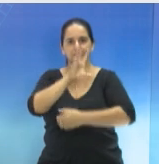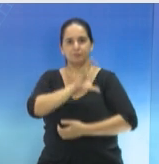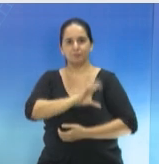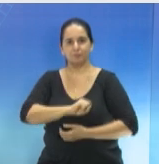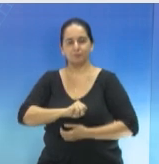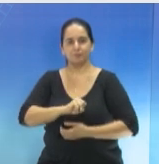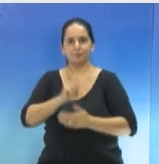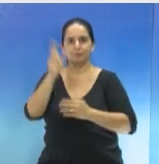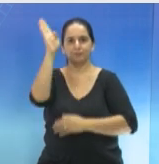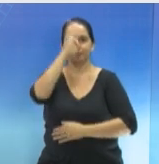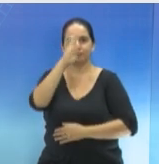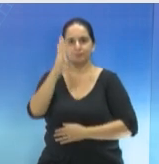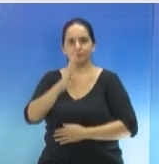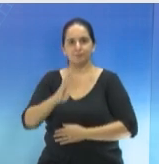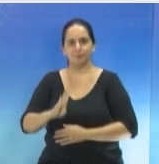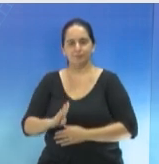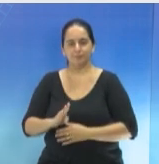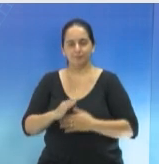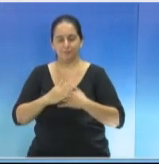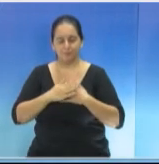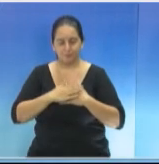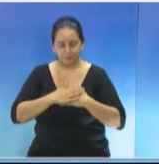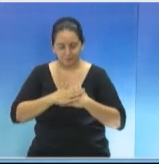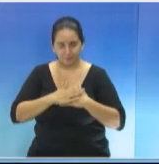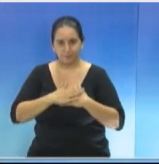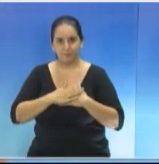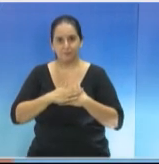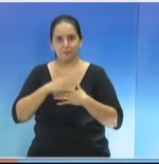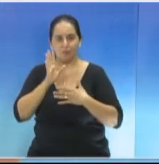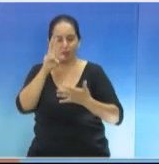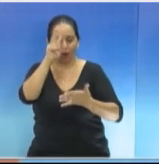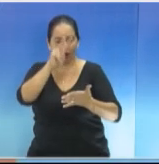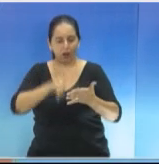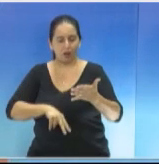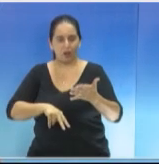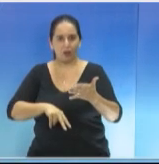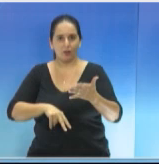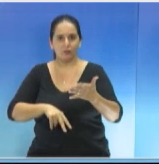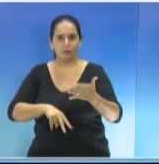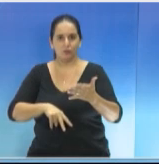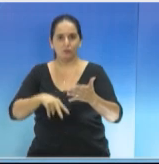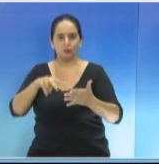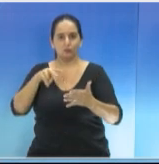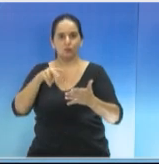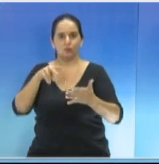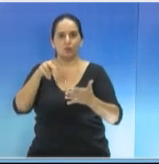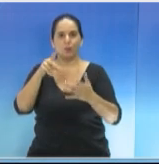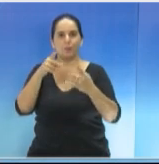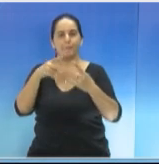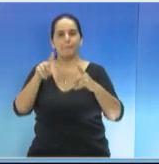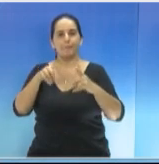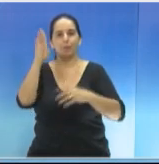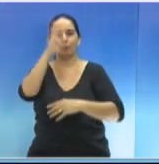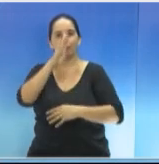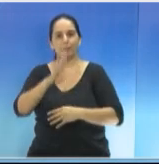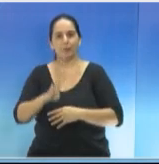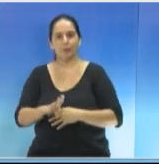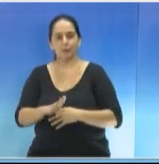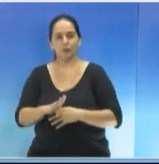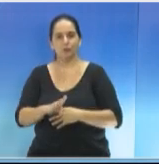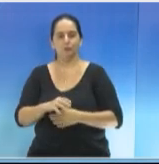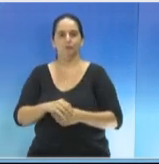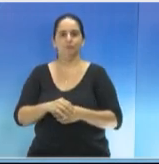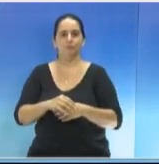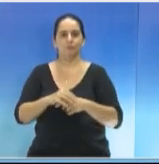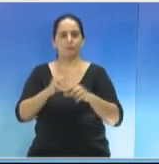Brasil. Então, nós vimos aí, então, agora a letra, né, do hino nacional do Brasil. Como vocês estão vendo aí,